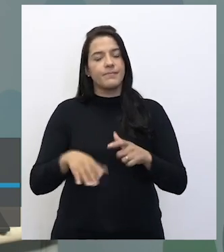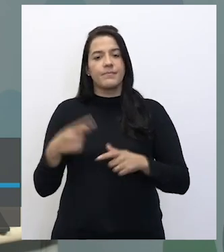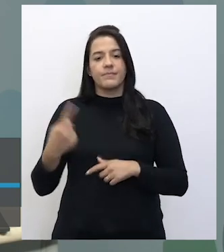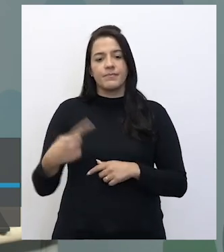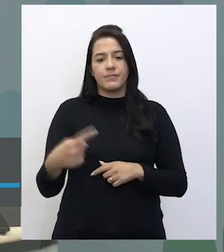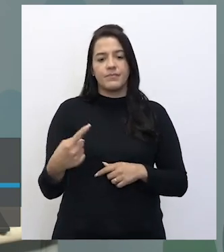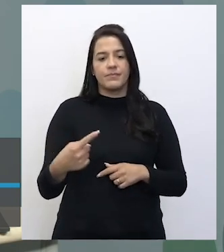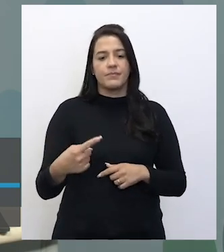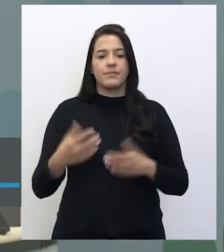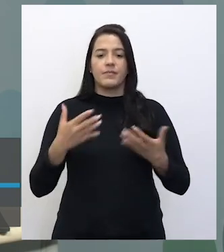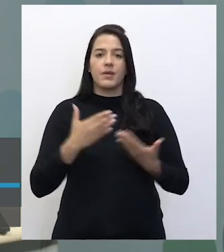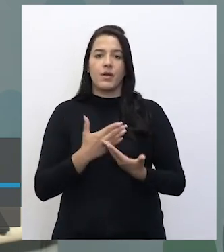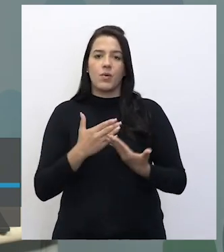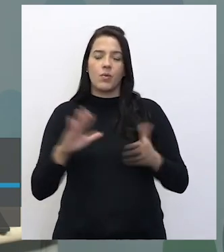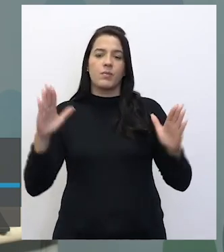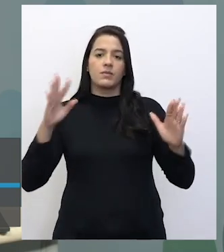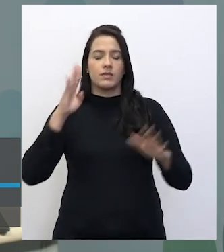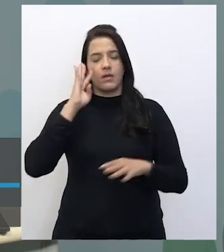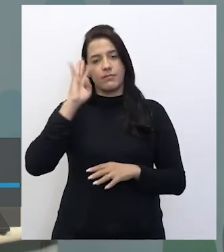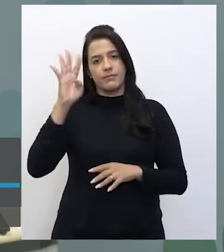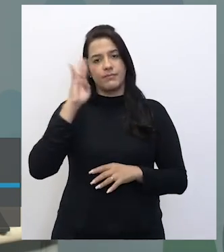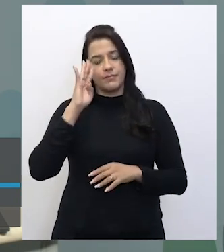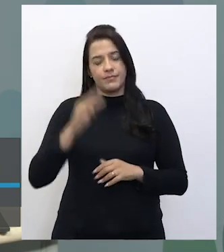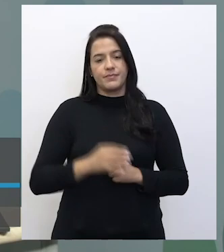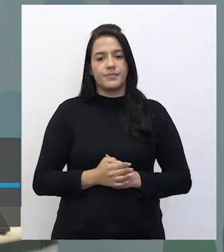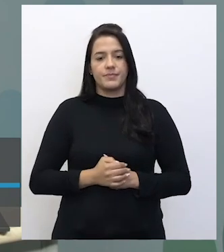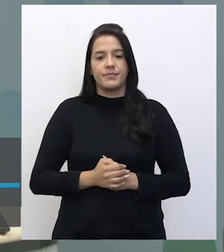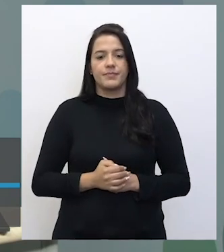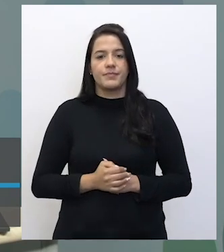para começar a filosofar, né?